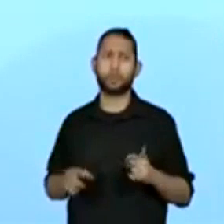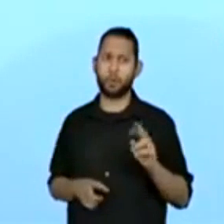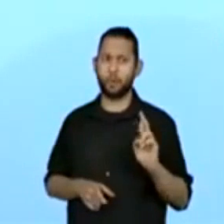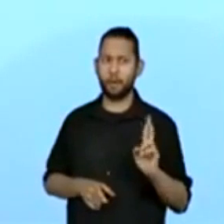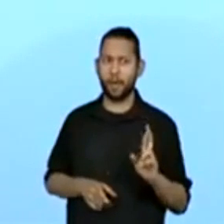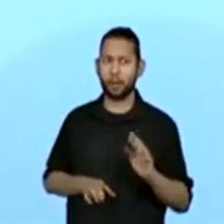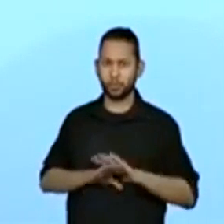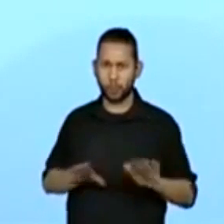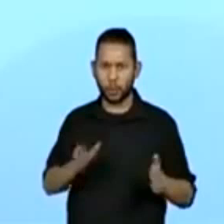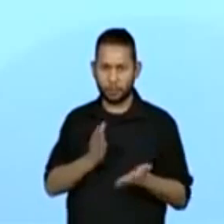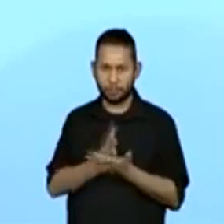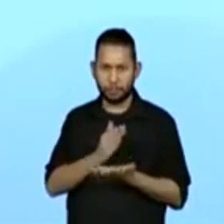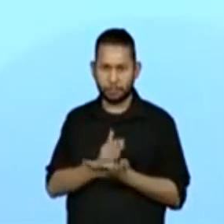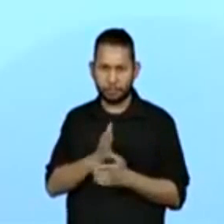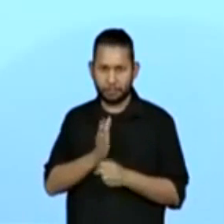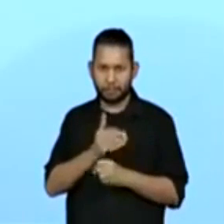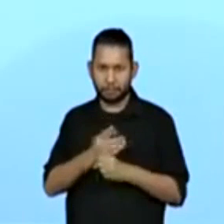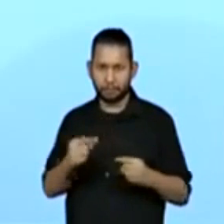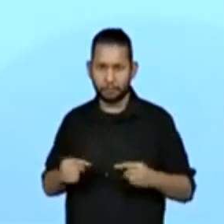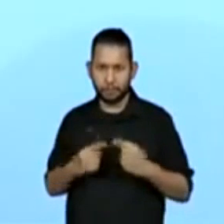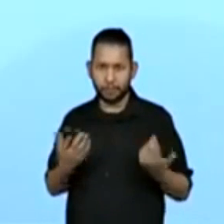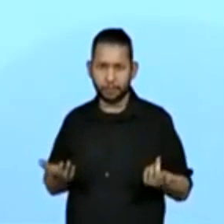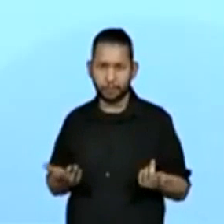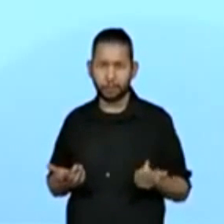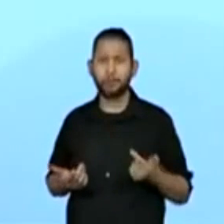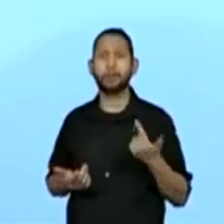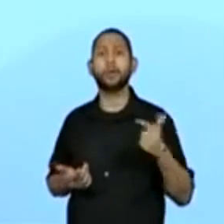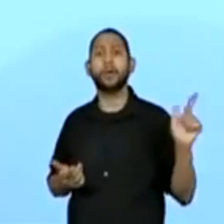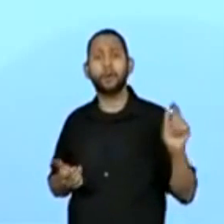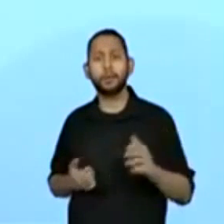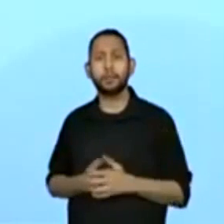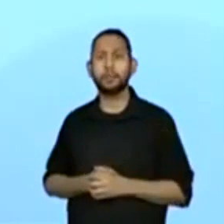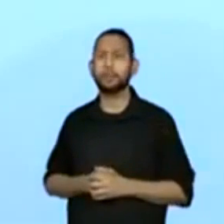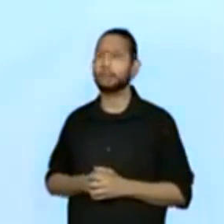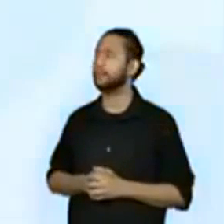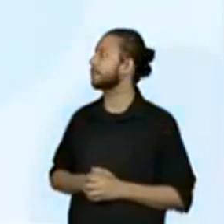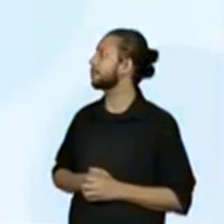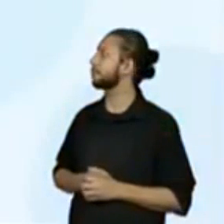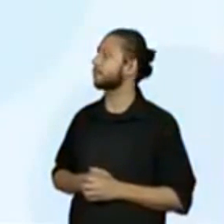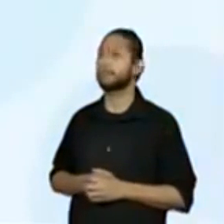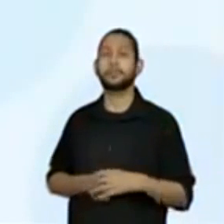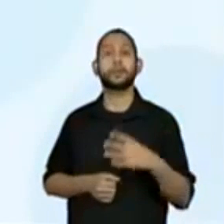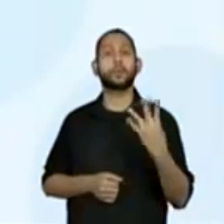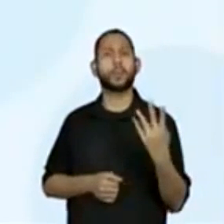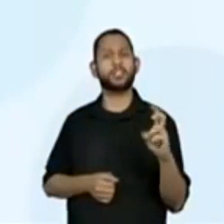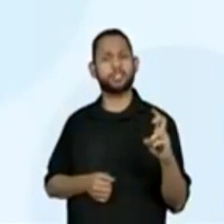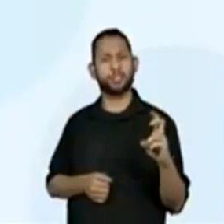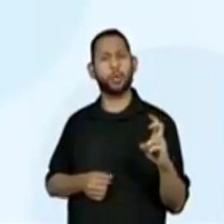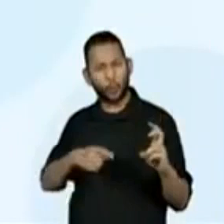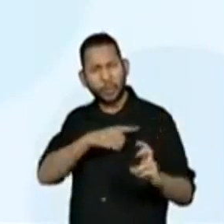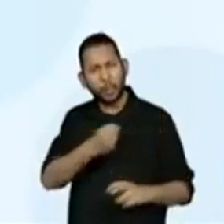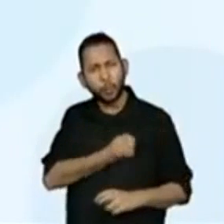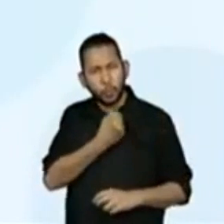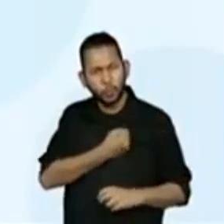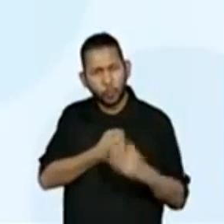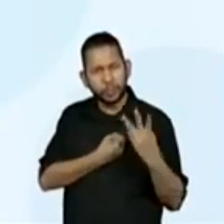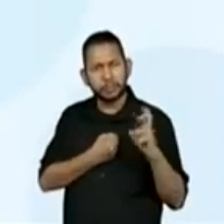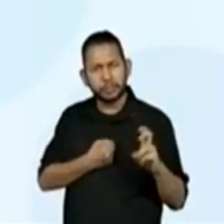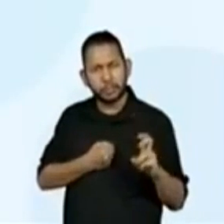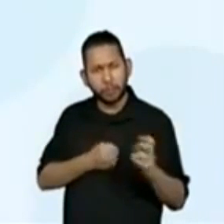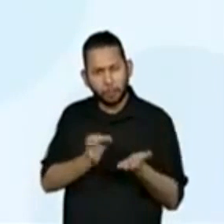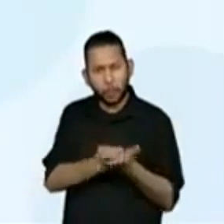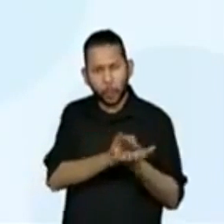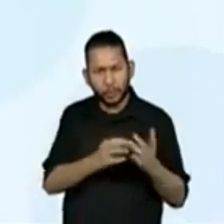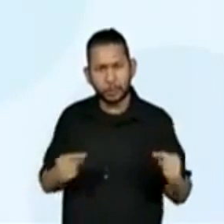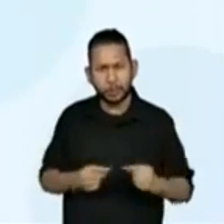para comprar batata. Que mais? Alguém colocou uma de 45, mas tem moeda de 45? Aí